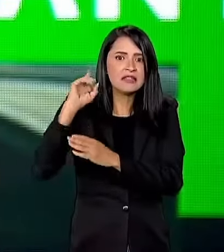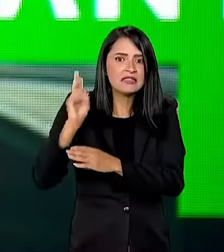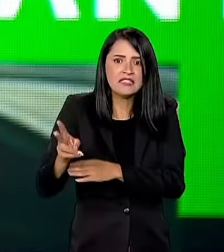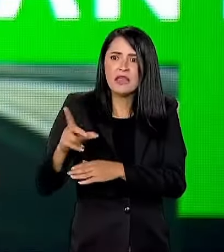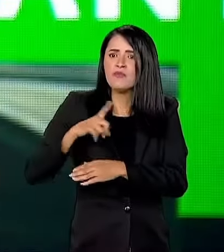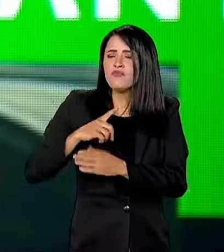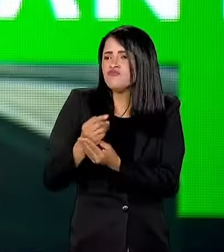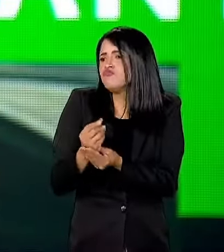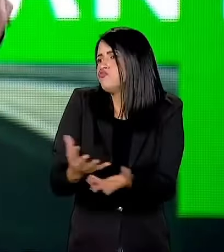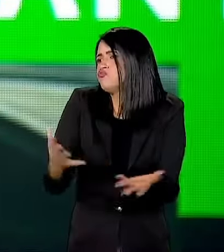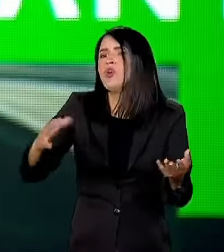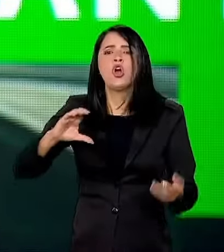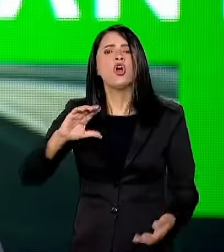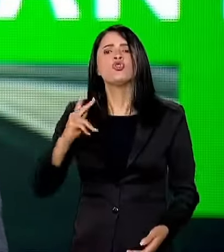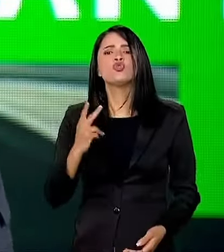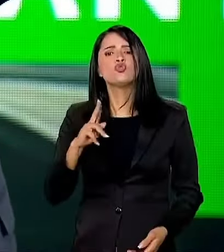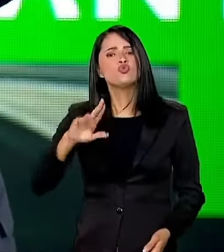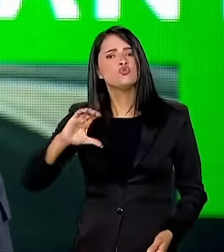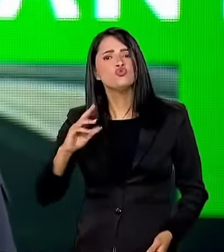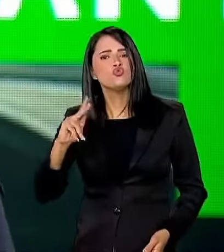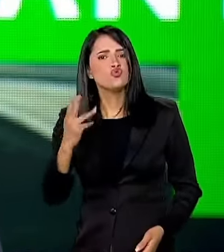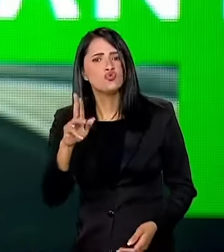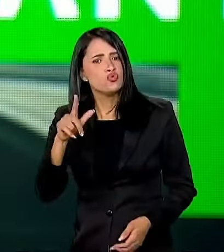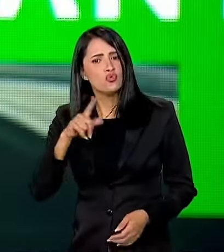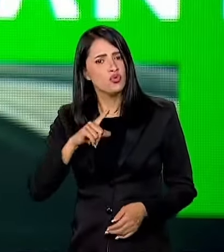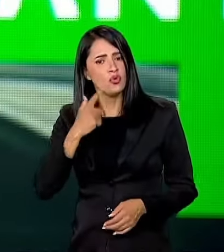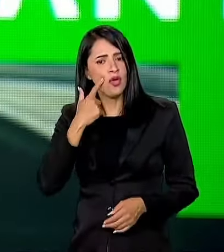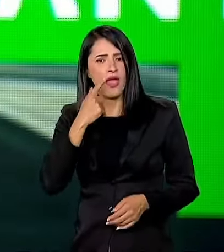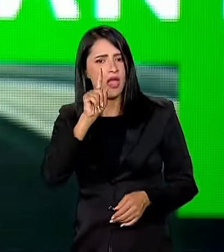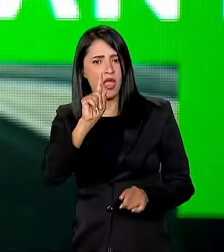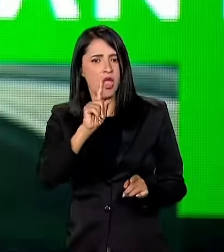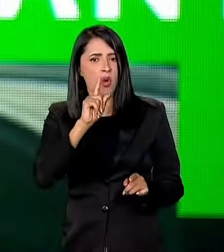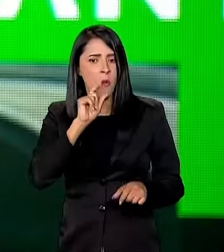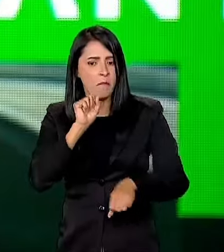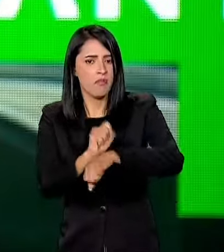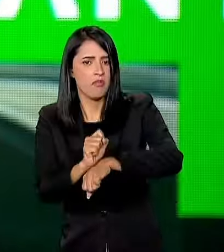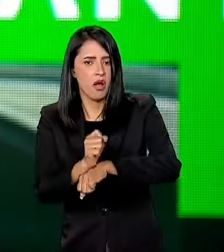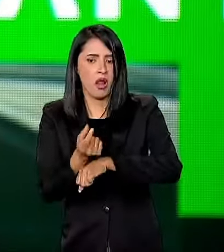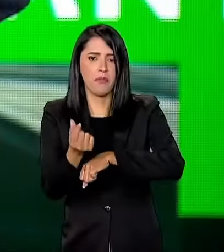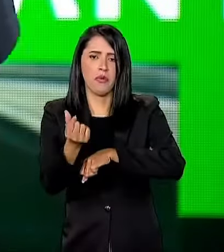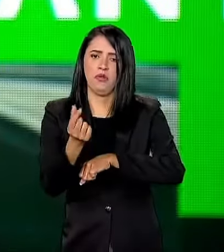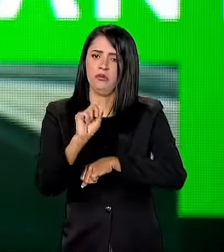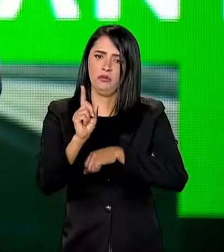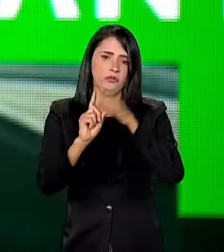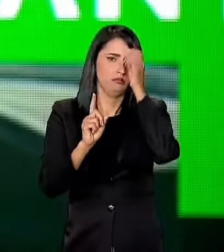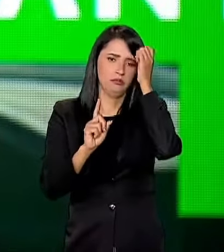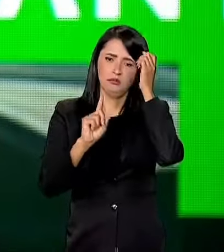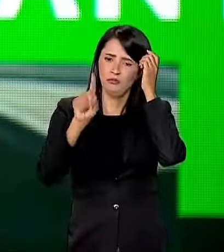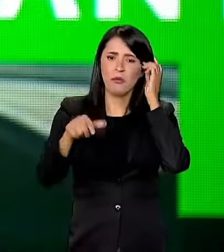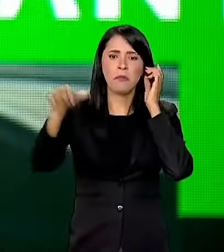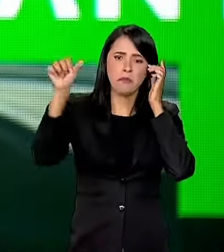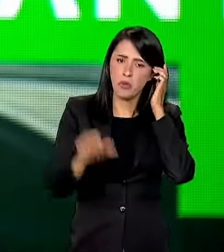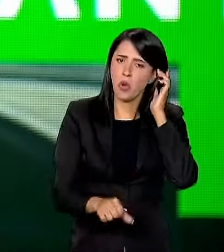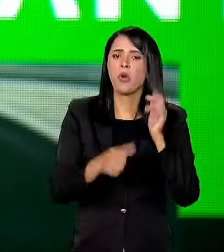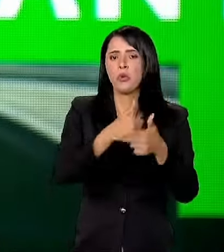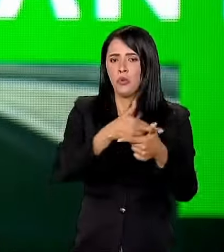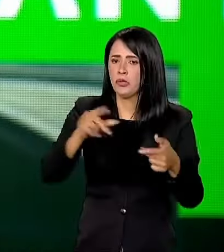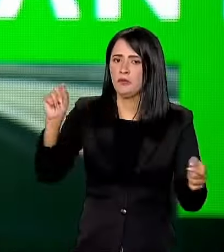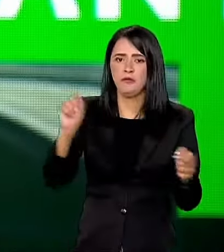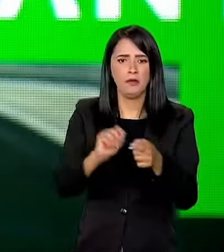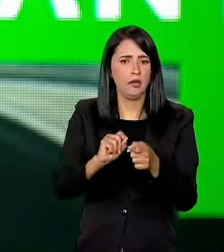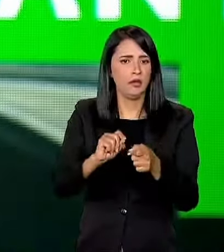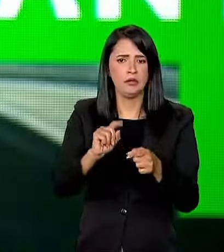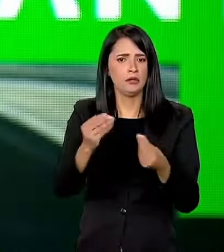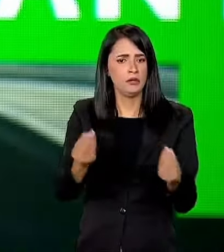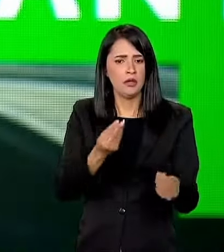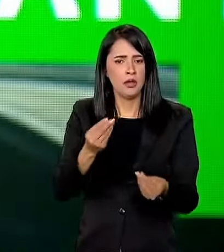inflação? Eu jamais vou tomar a atitude de congelar preço. Foi a maior gelada do mundo que fizeram.